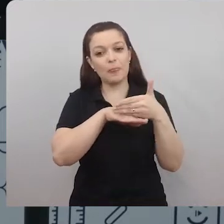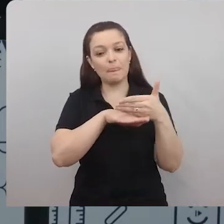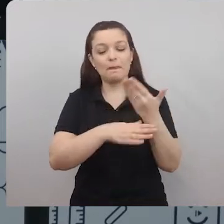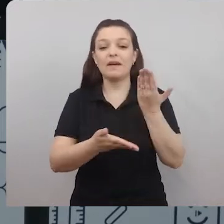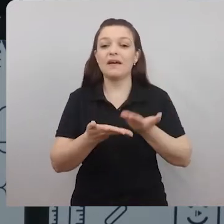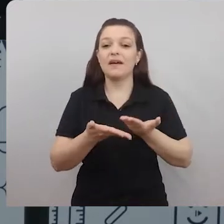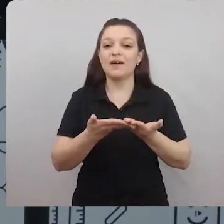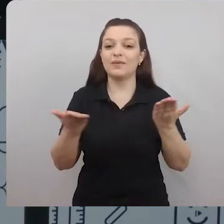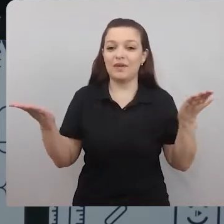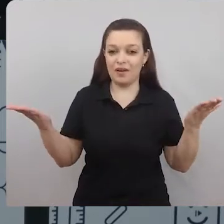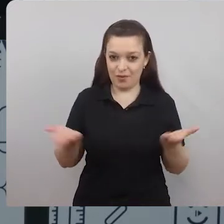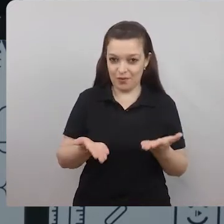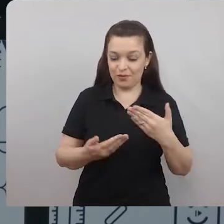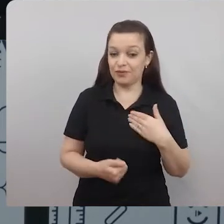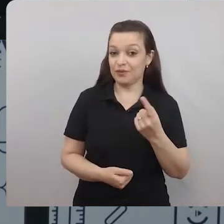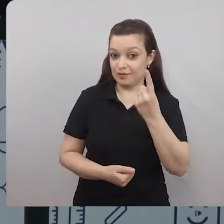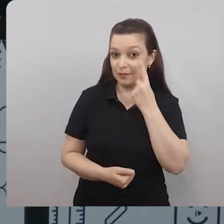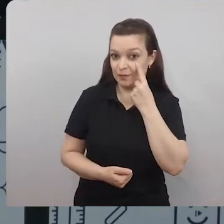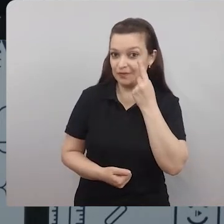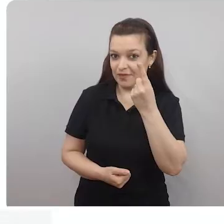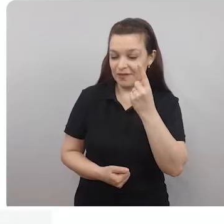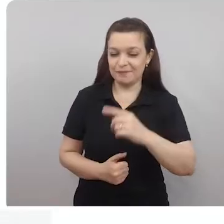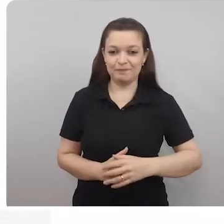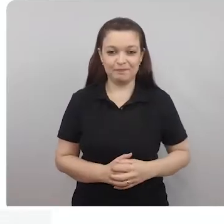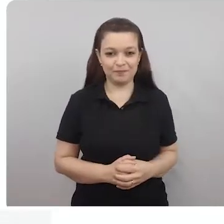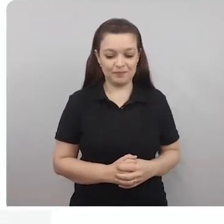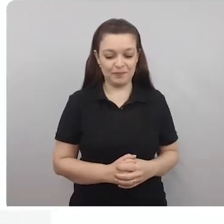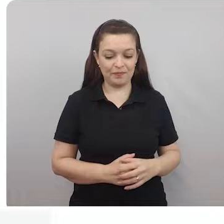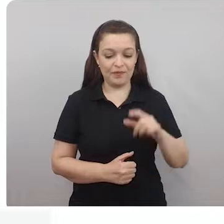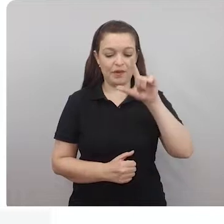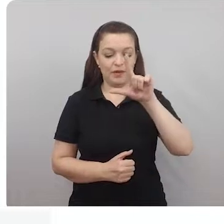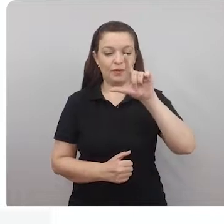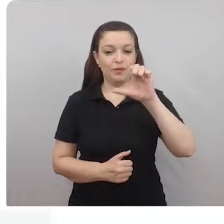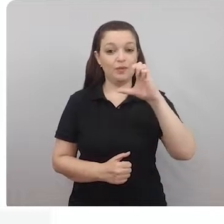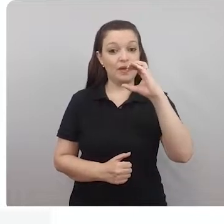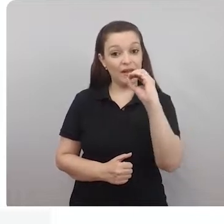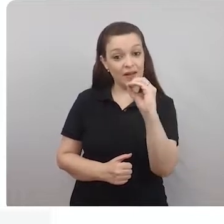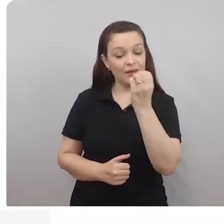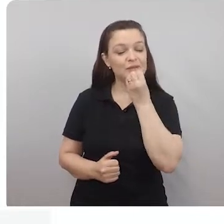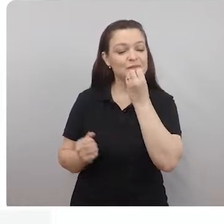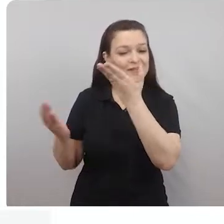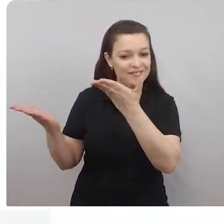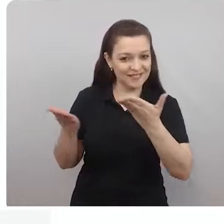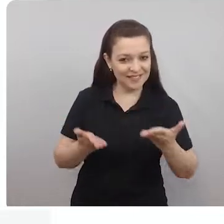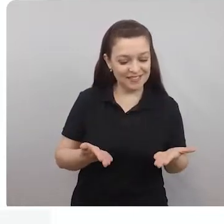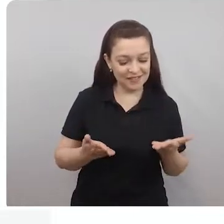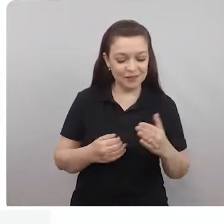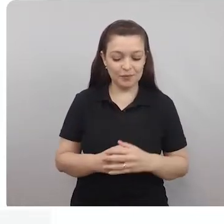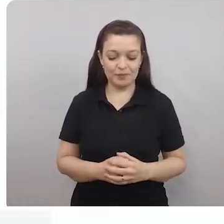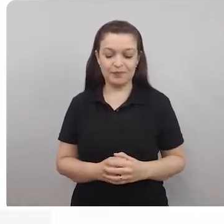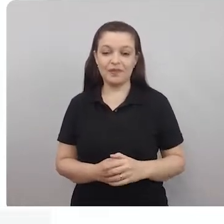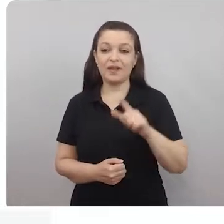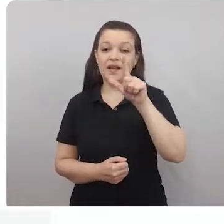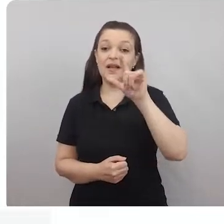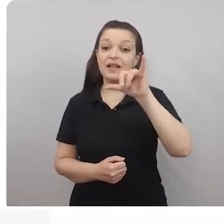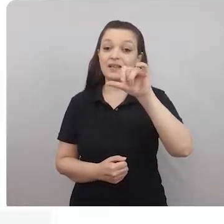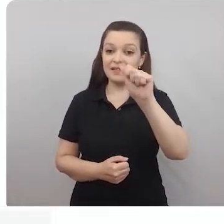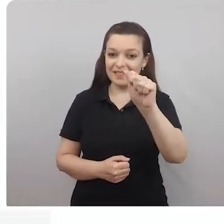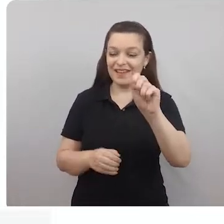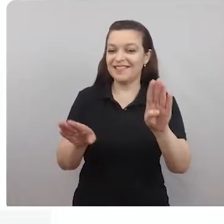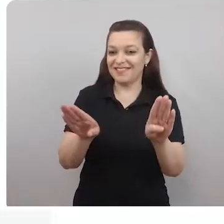hoje. Vamos ver? O Léo, muito bem-vindo, Léo! E a Lia.